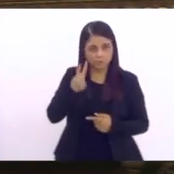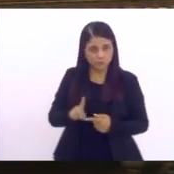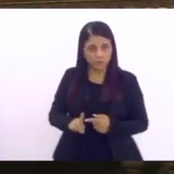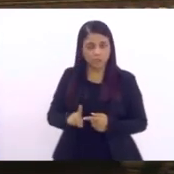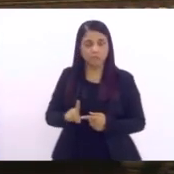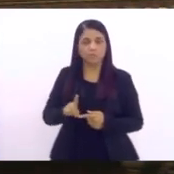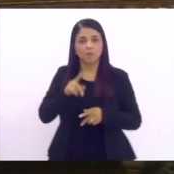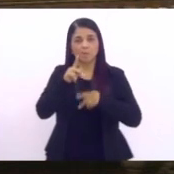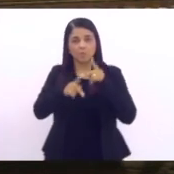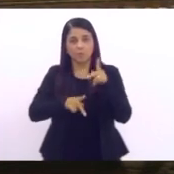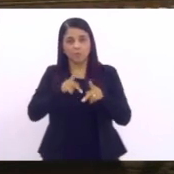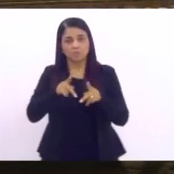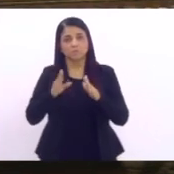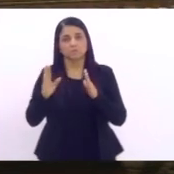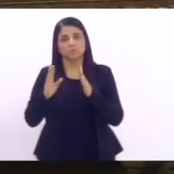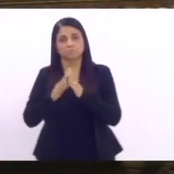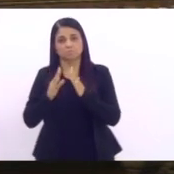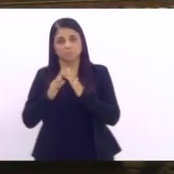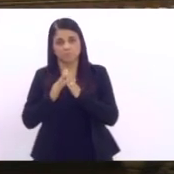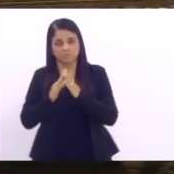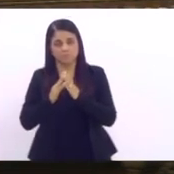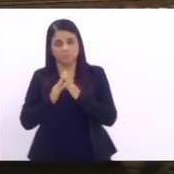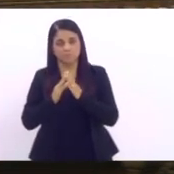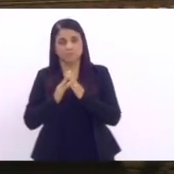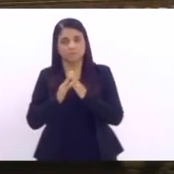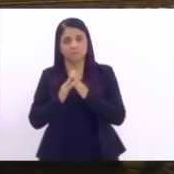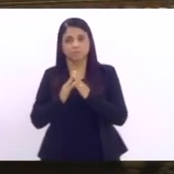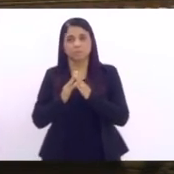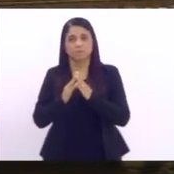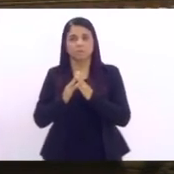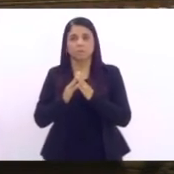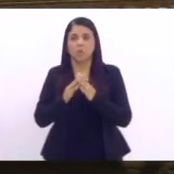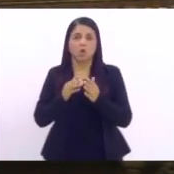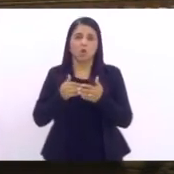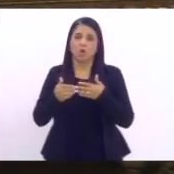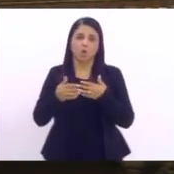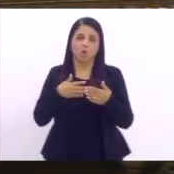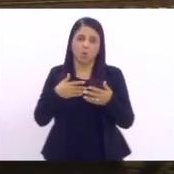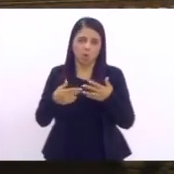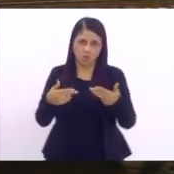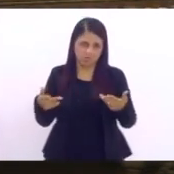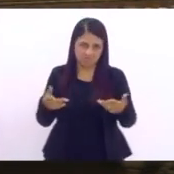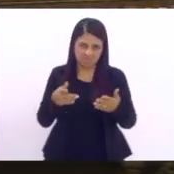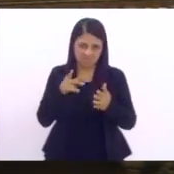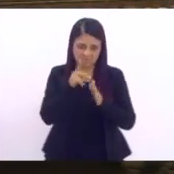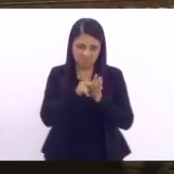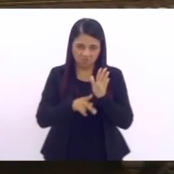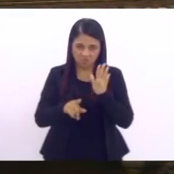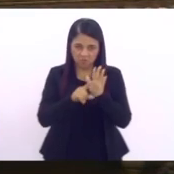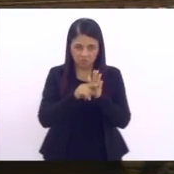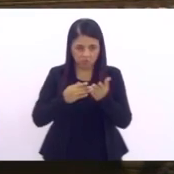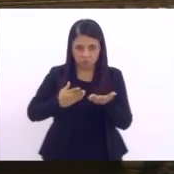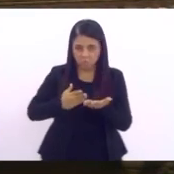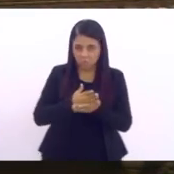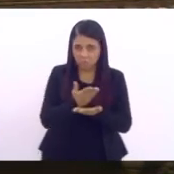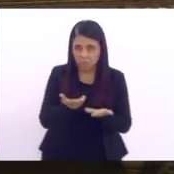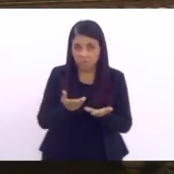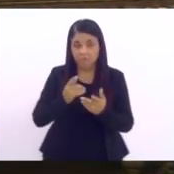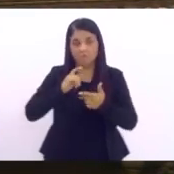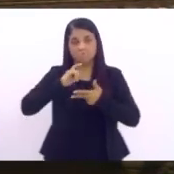E aí não é qualquer coisa aprovarmos um projeto como esse no dia de hoje. A mensagem do Executivo, o esforço